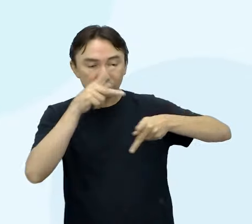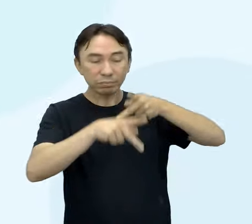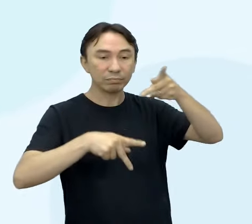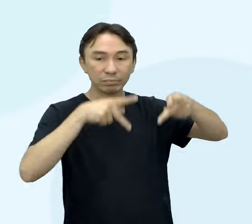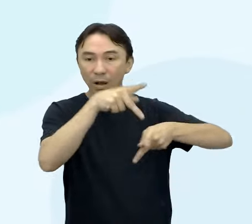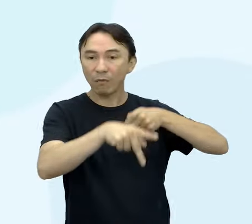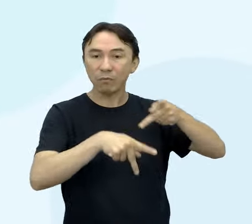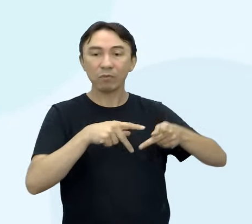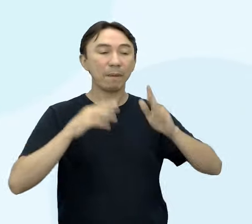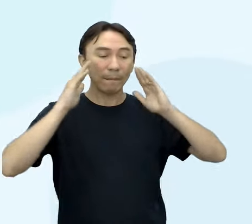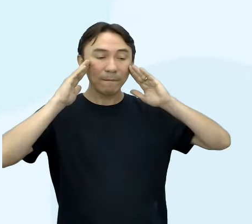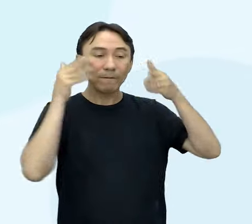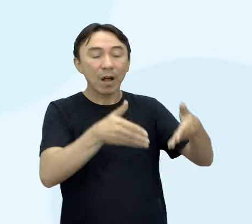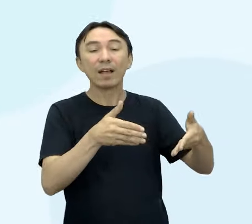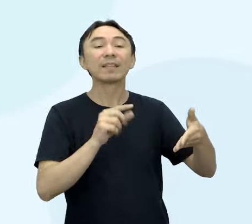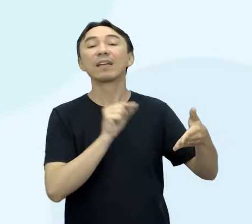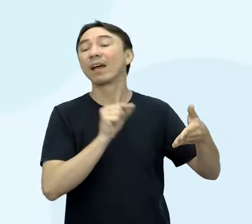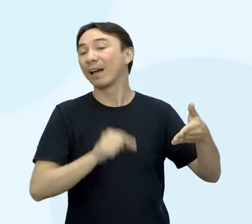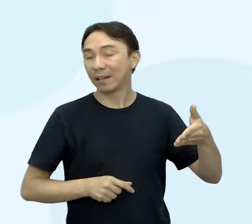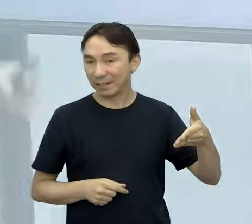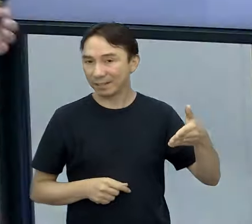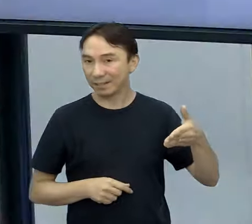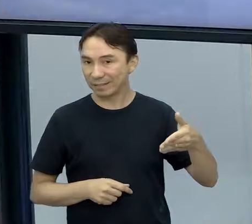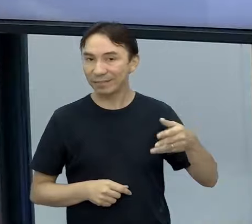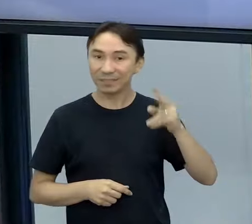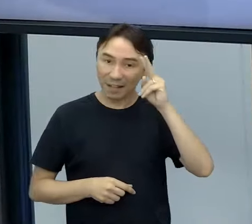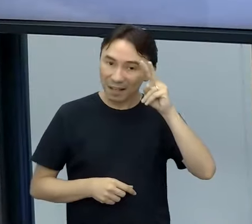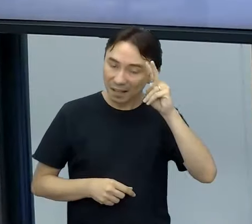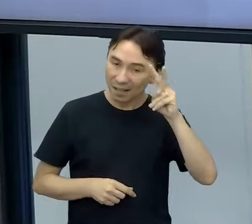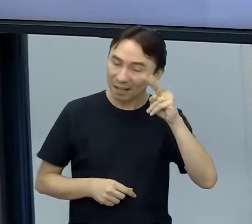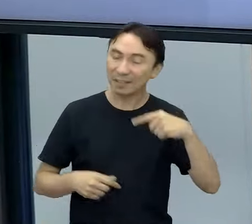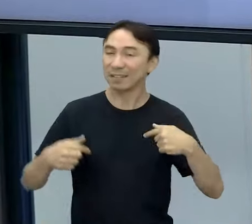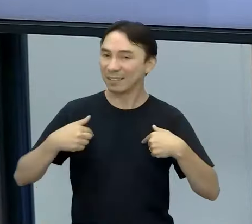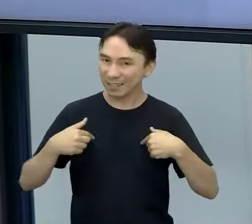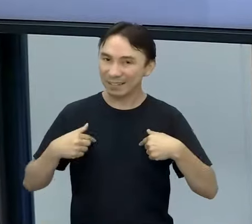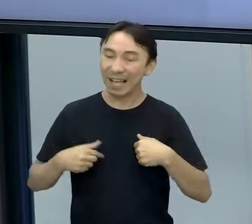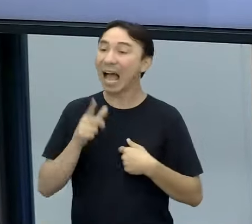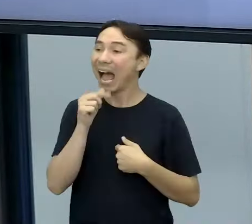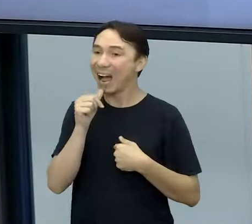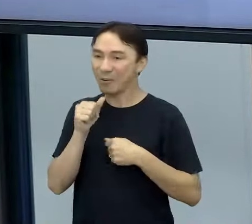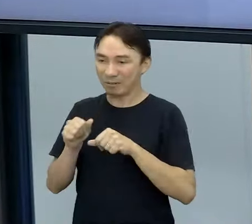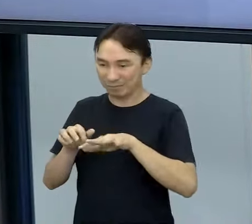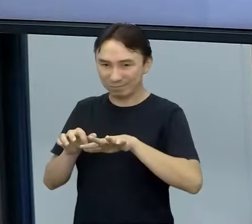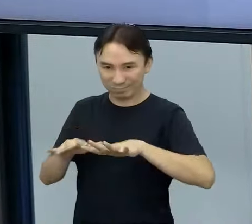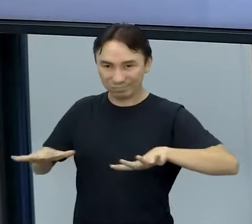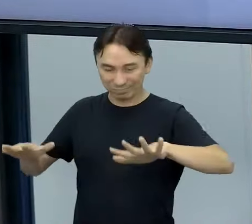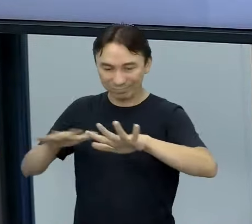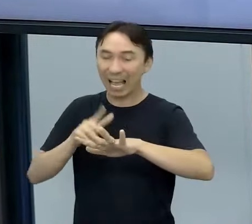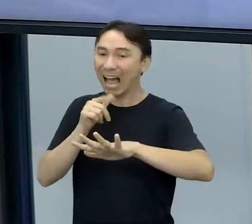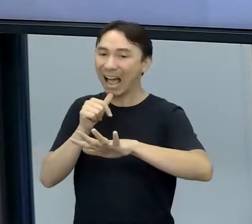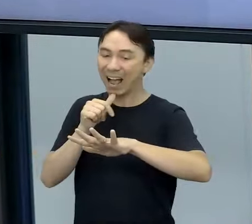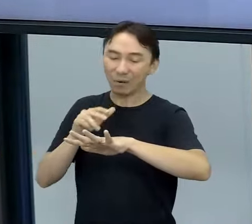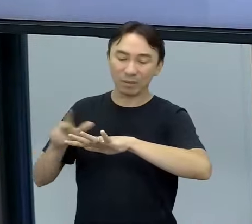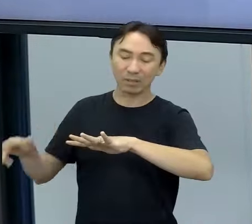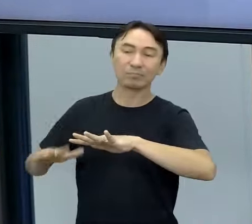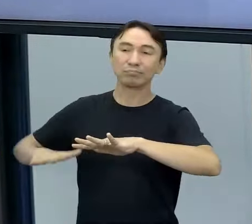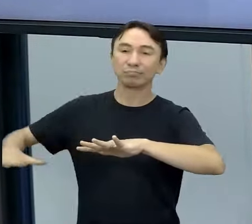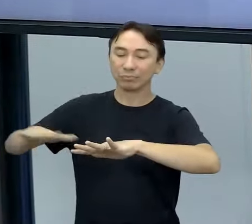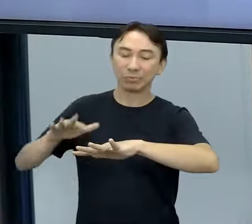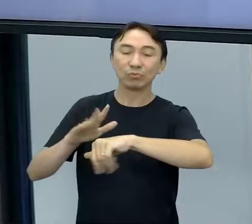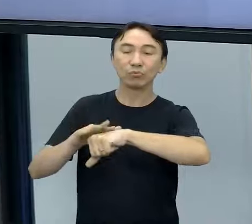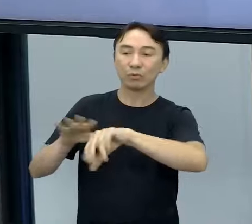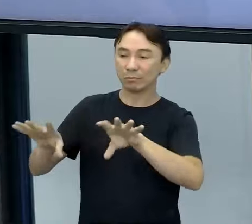planejamento de pesquisa estatística? Lembra? A minha doença de veiculação hídrica é a dengue. Quem que eu escolhi como público-alvo? Você lembra?